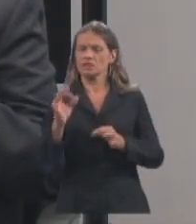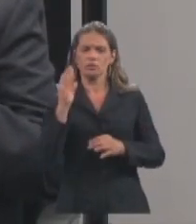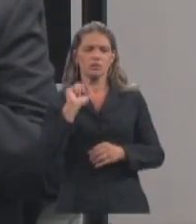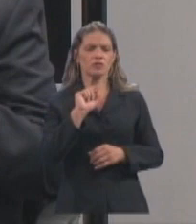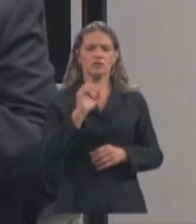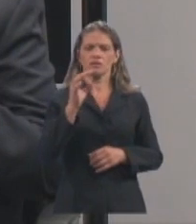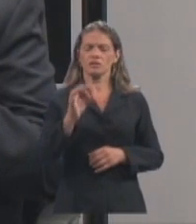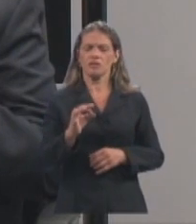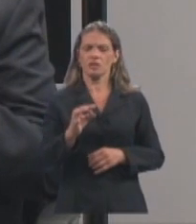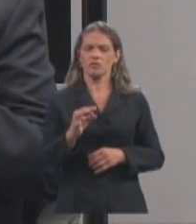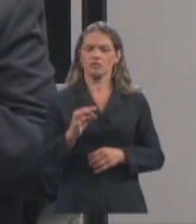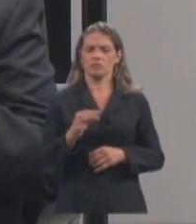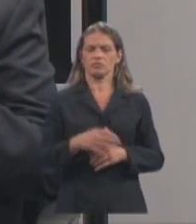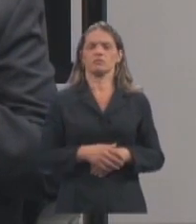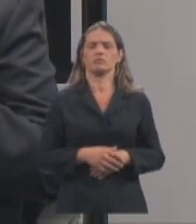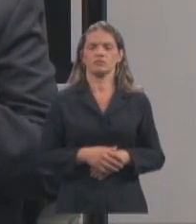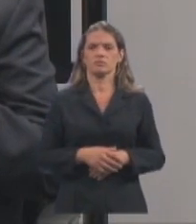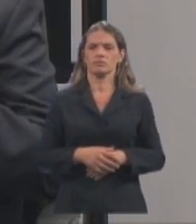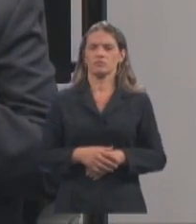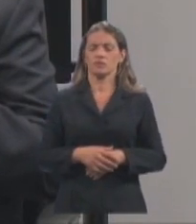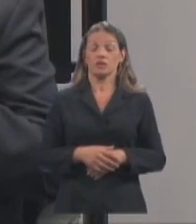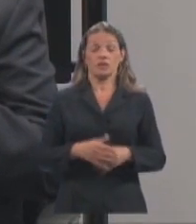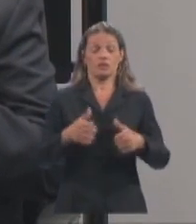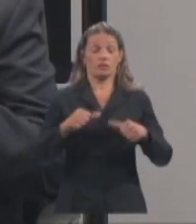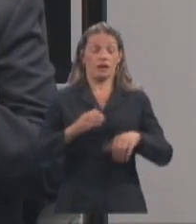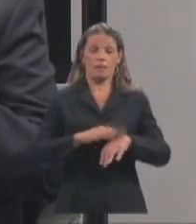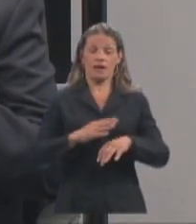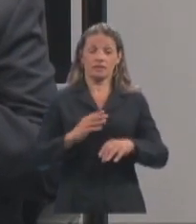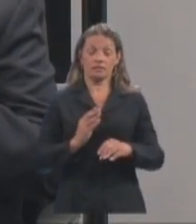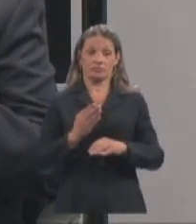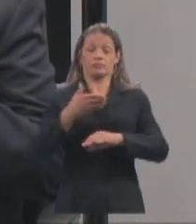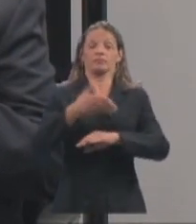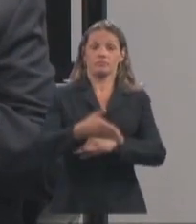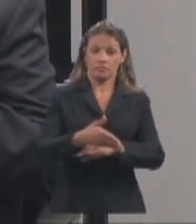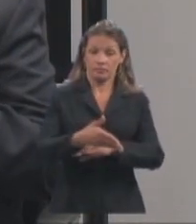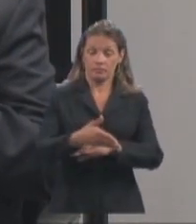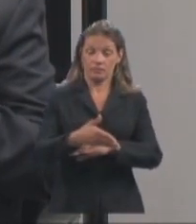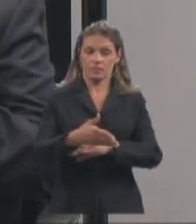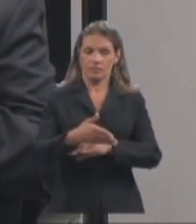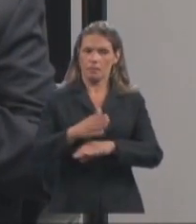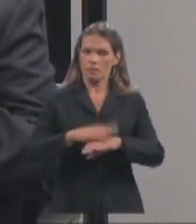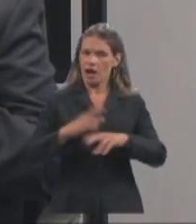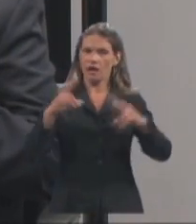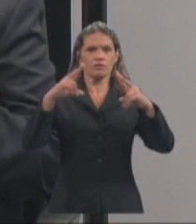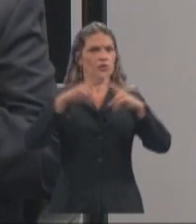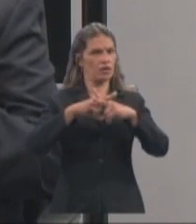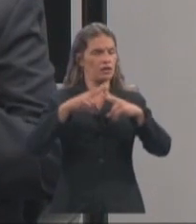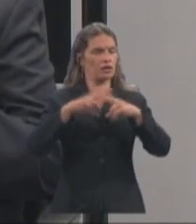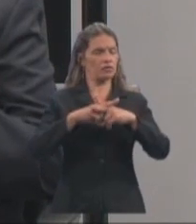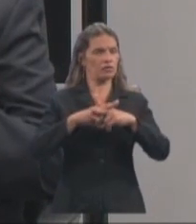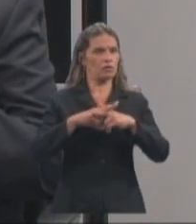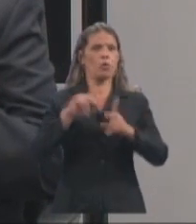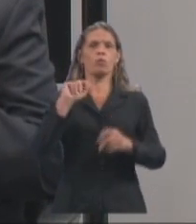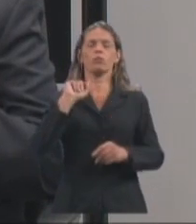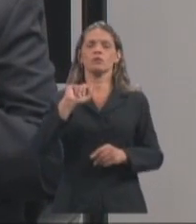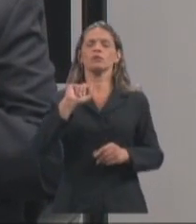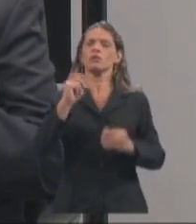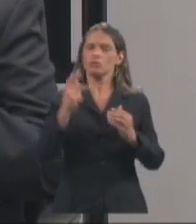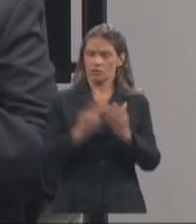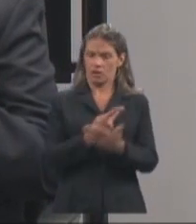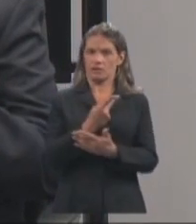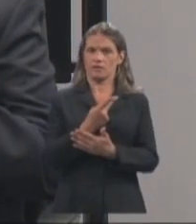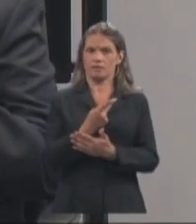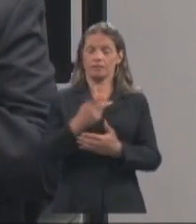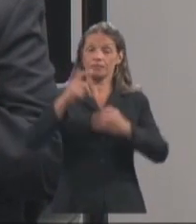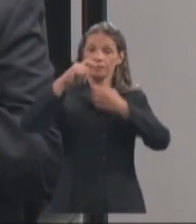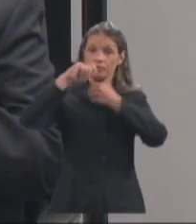um filtro né das minhas ações eu vou ficar mais impulsivo vou ficar mais agressivo então o que que acontece o